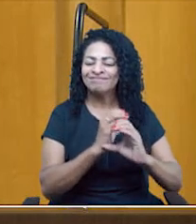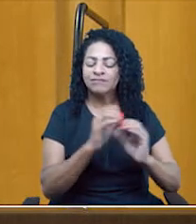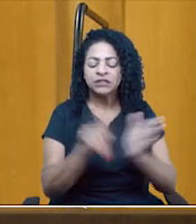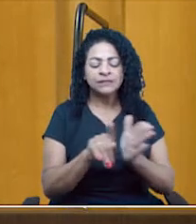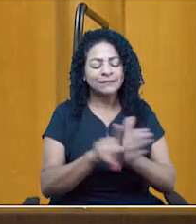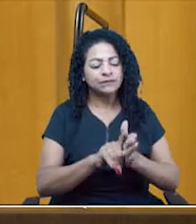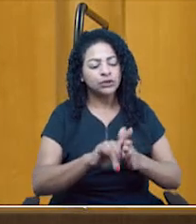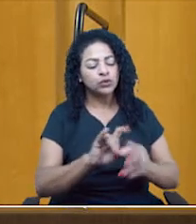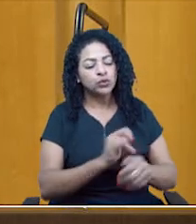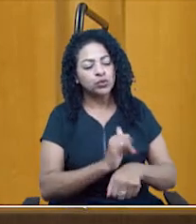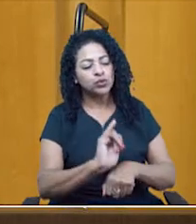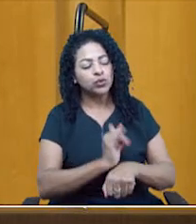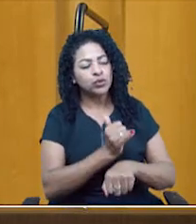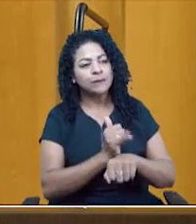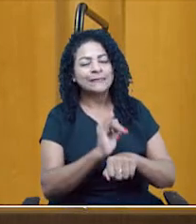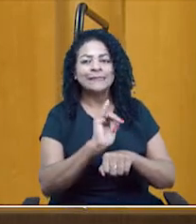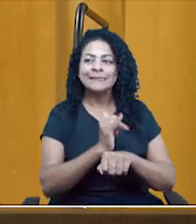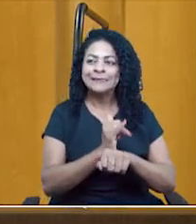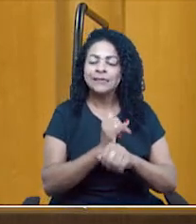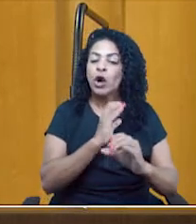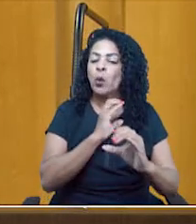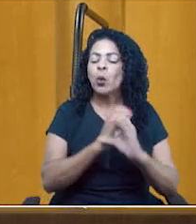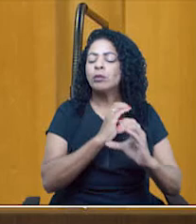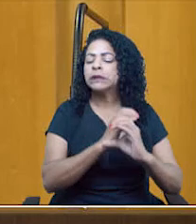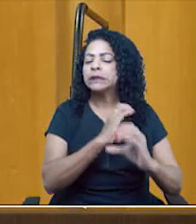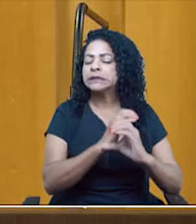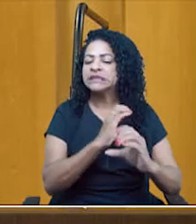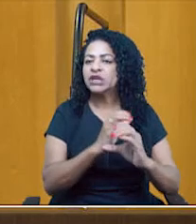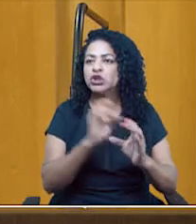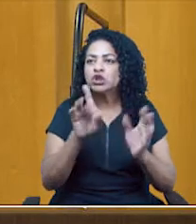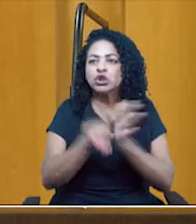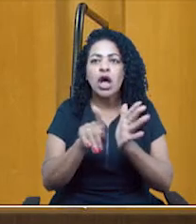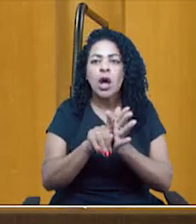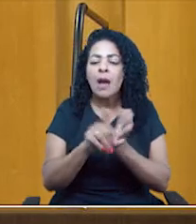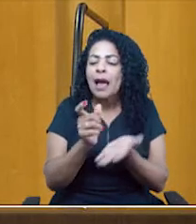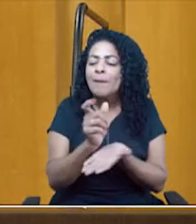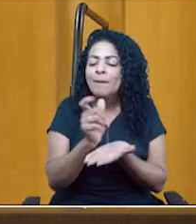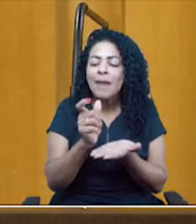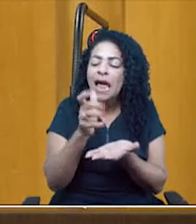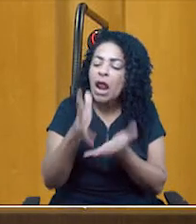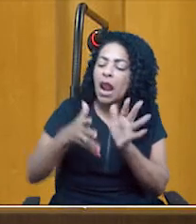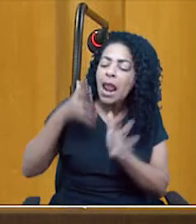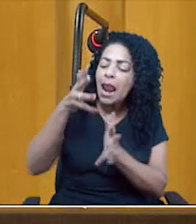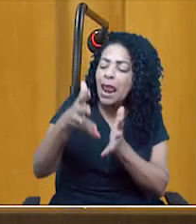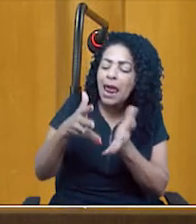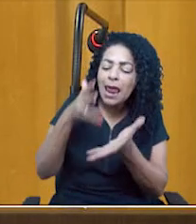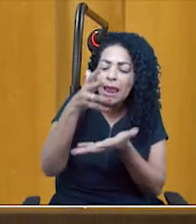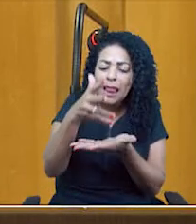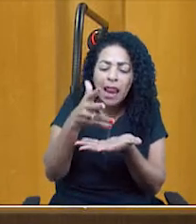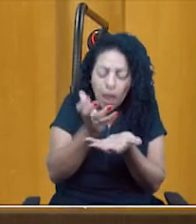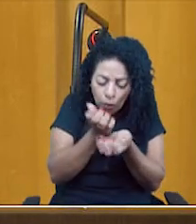A comunicação não é só um sopro de palavras. Na vida de cada um de nós,